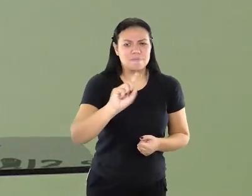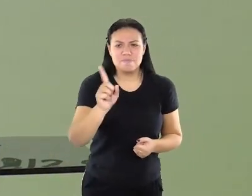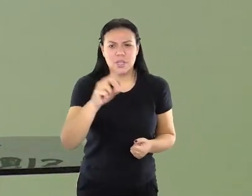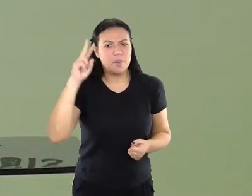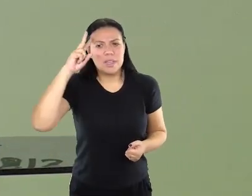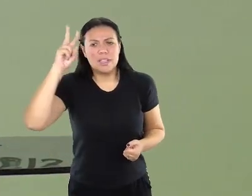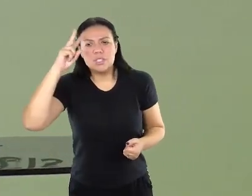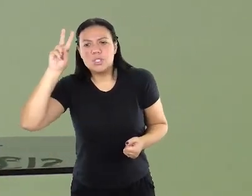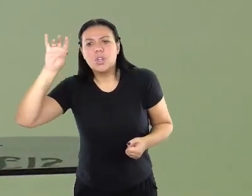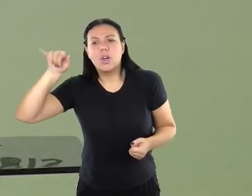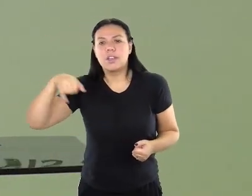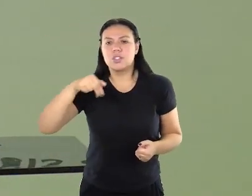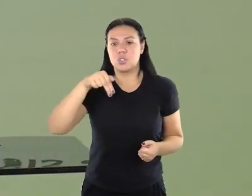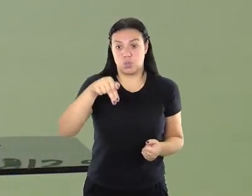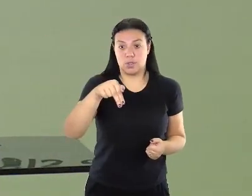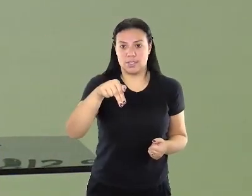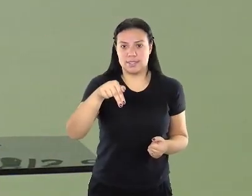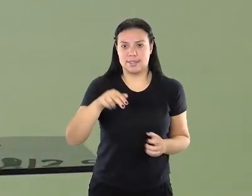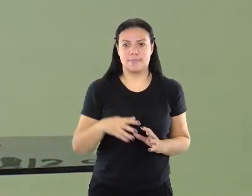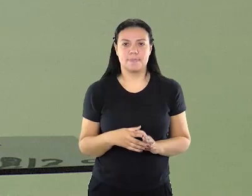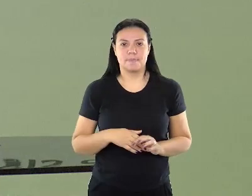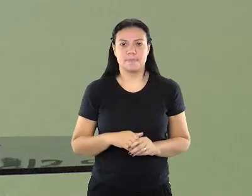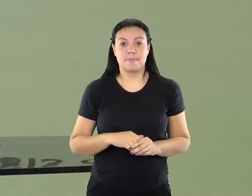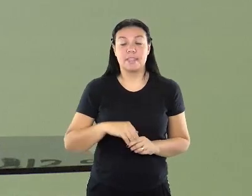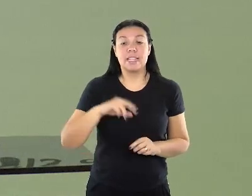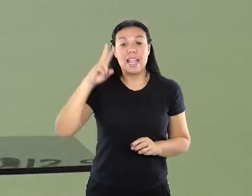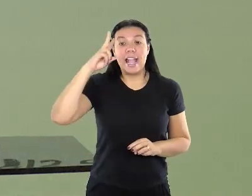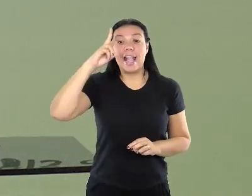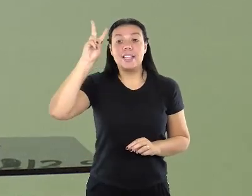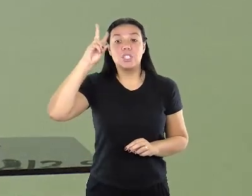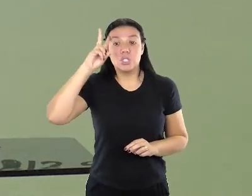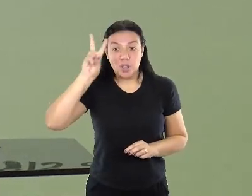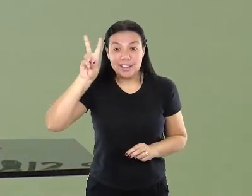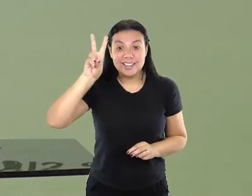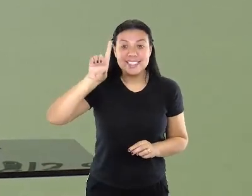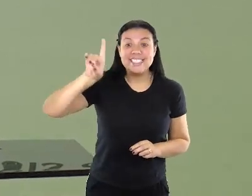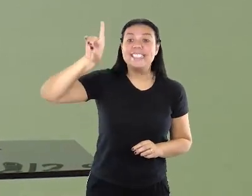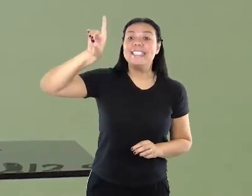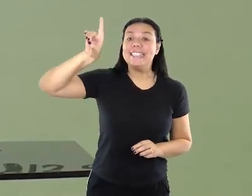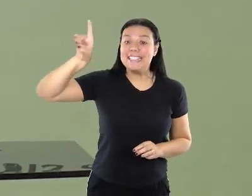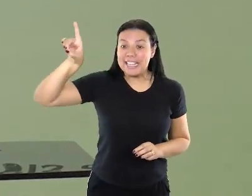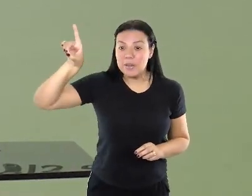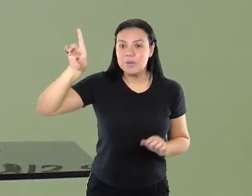de Jonas. O livro de Jonas é a história do Deus de Jonas.